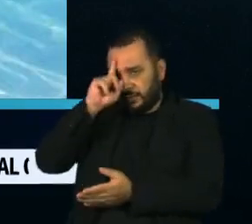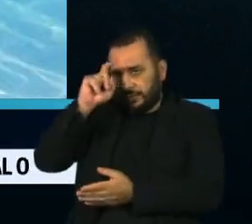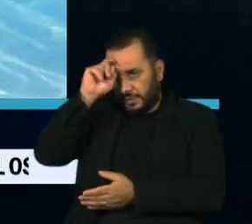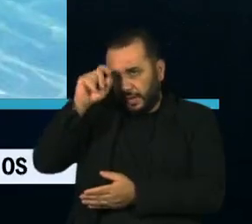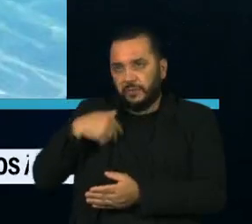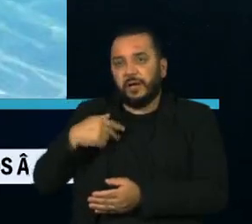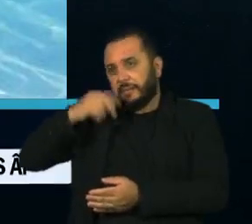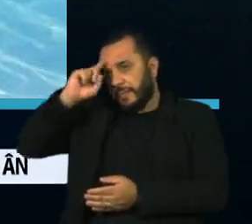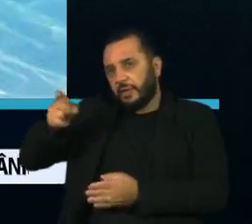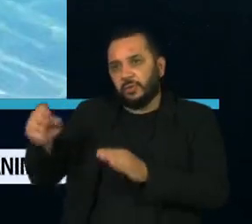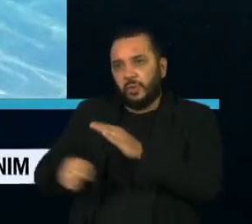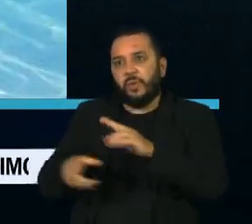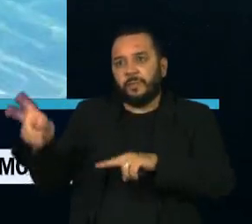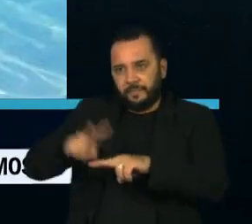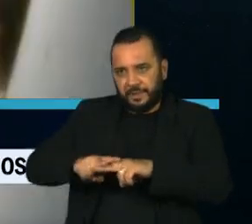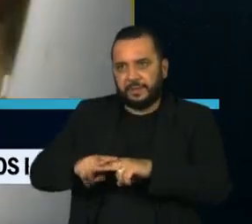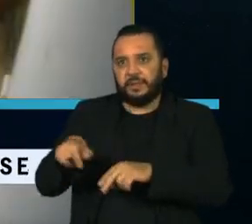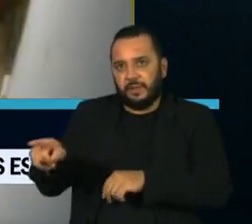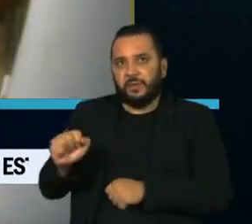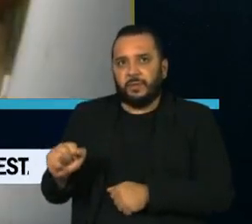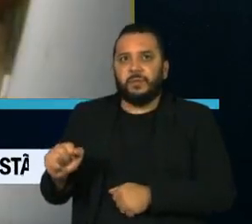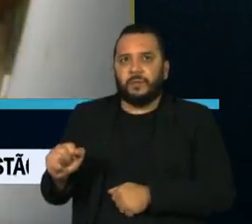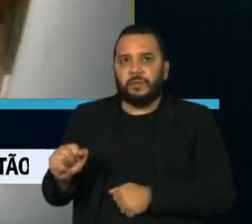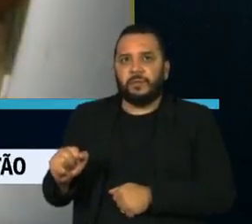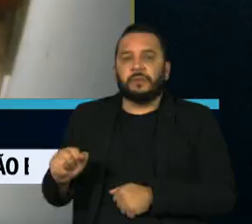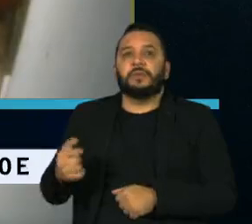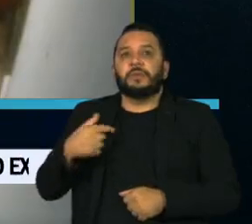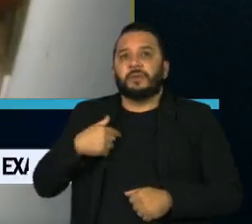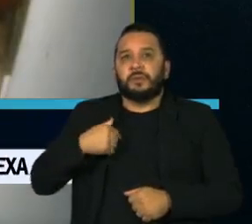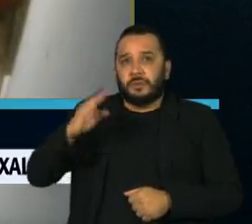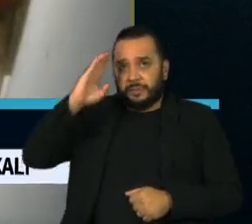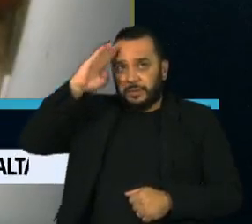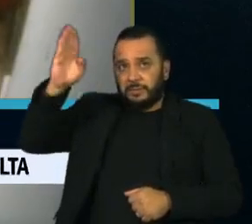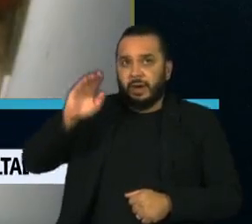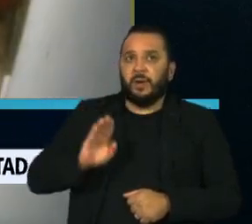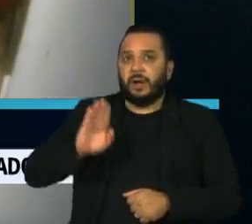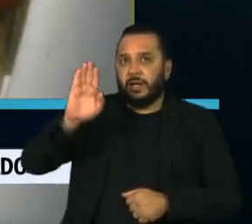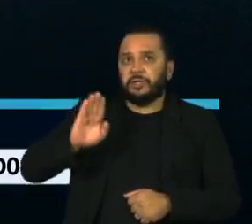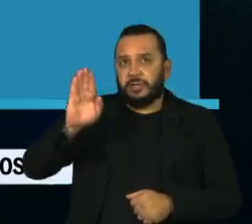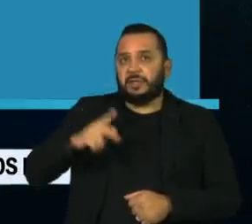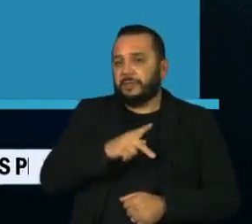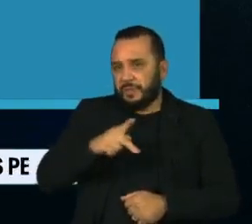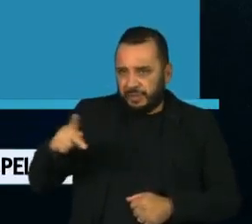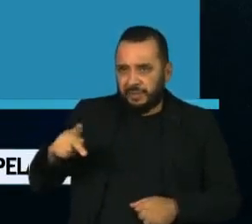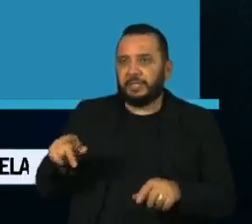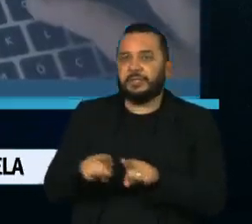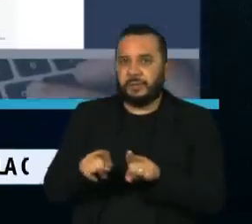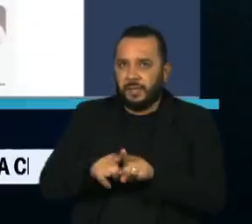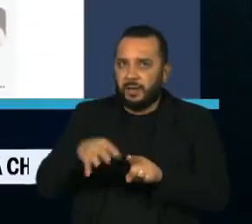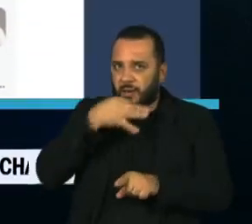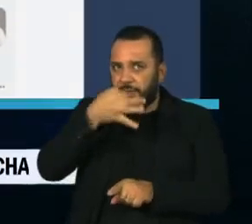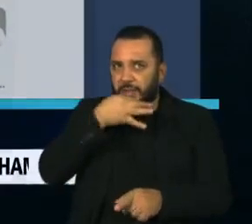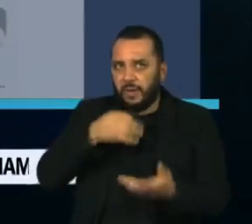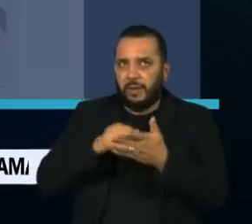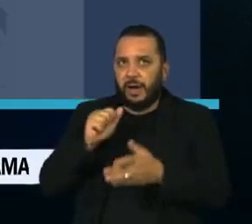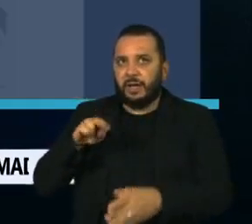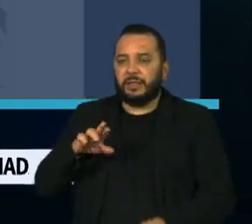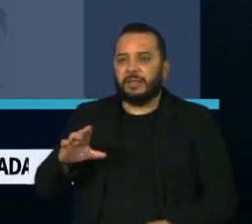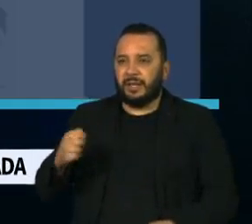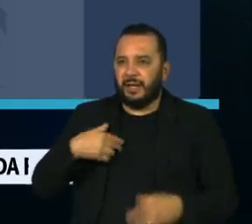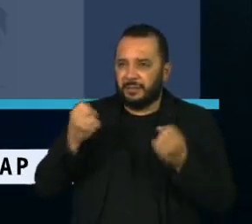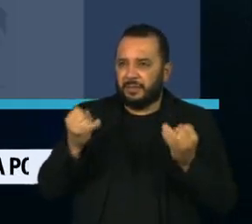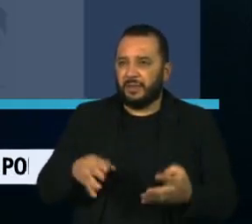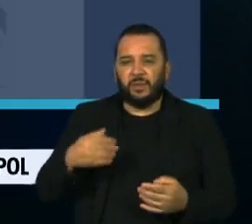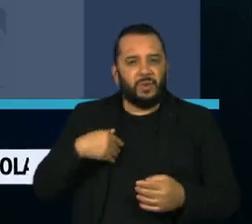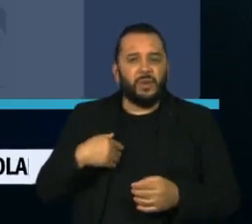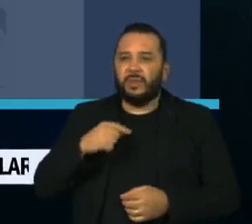prisão preventiva decretada pela Justiça. Os principais candidatos à presidência se manifestaram. André Janones, do Avante, afirmou que ninguém